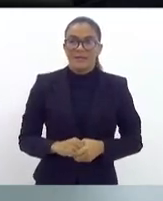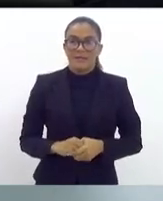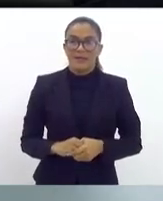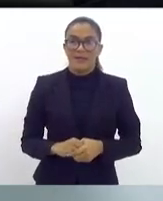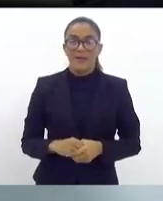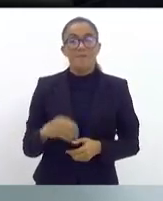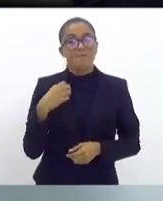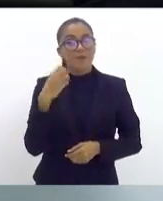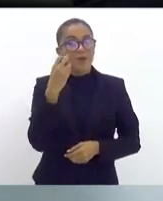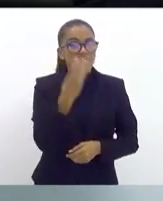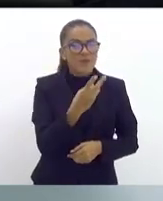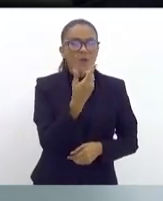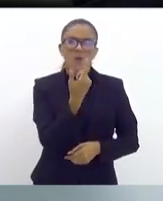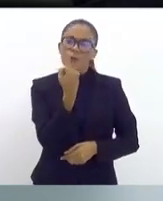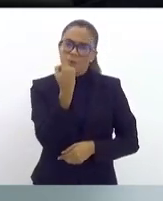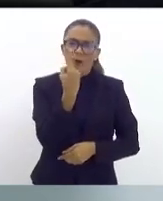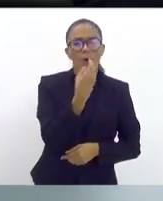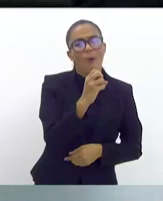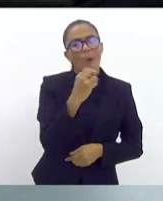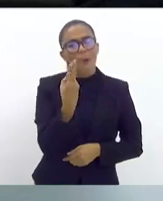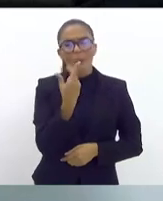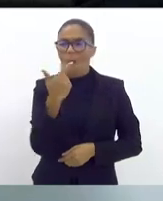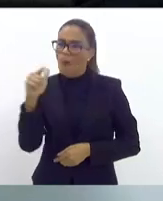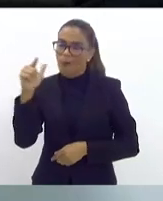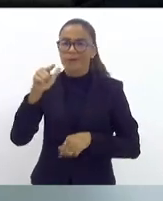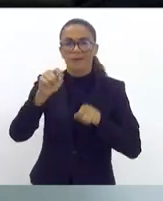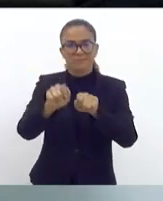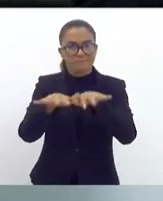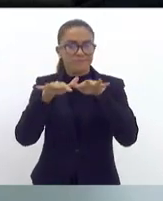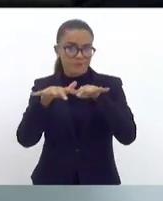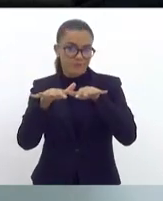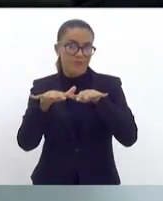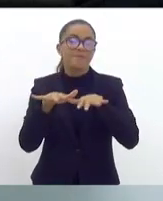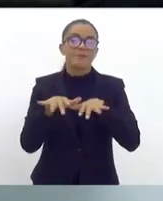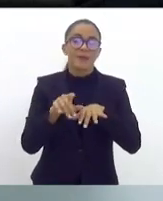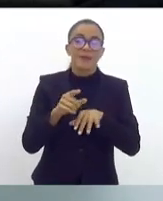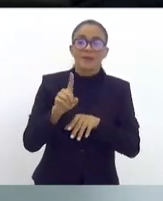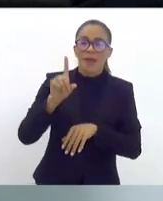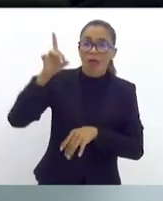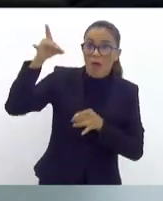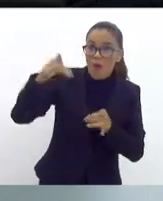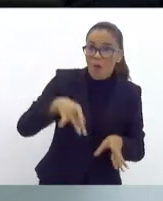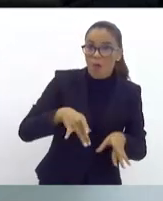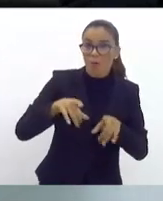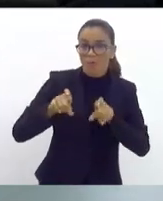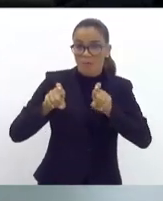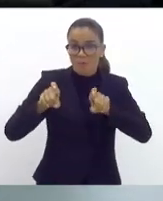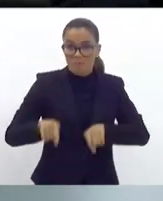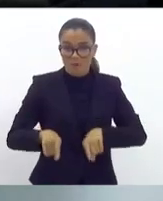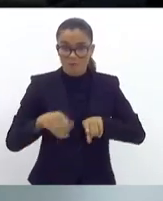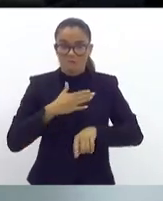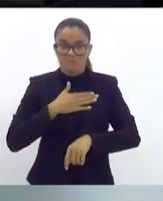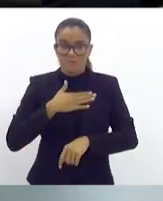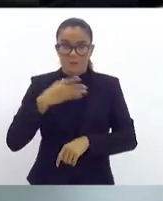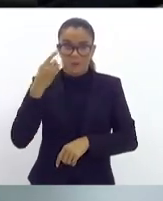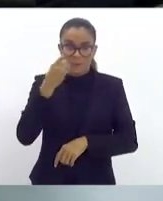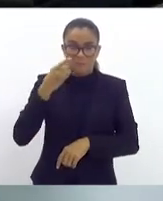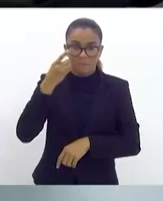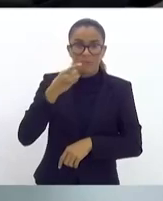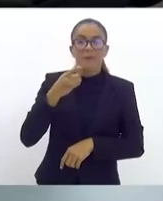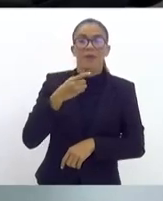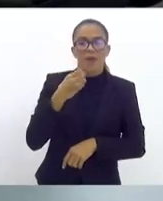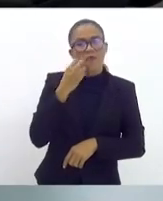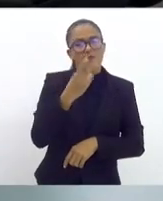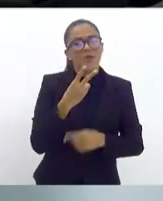cheguei a ver uma outra sessão né é especialmente na última legislatura eu cheguei a ver uma ou outra exceção Mas